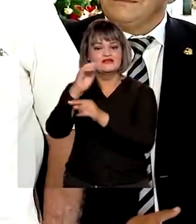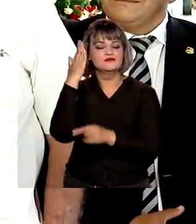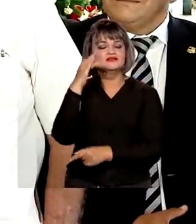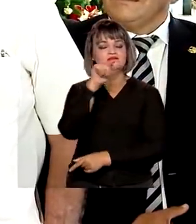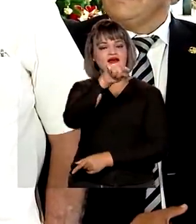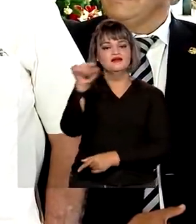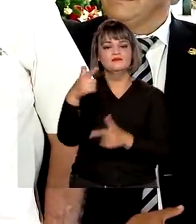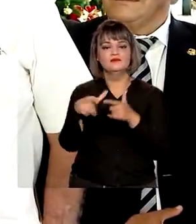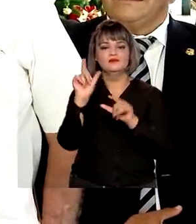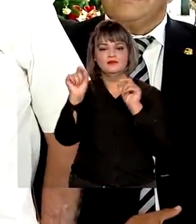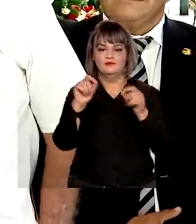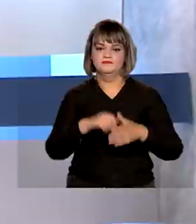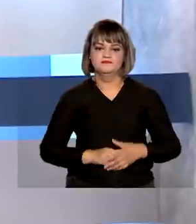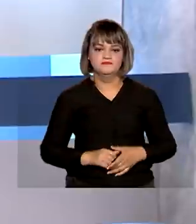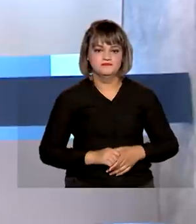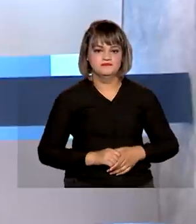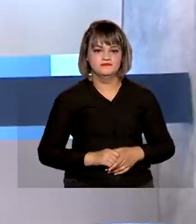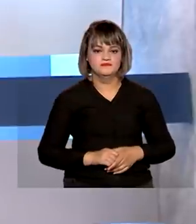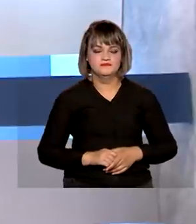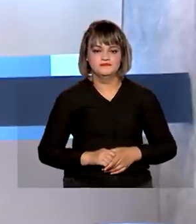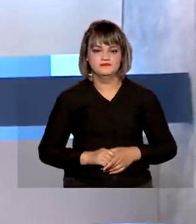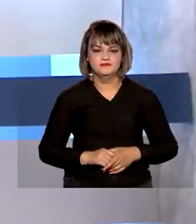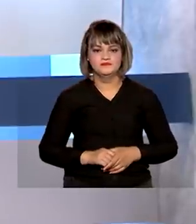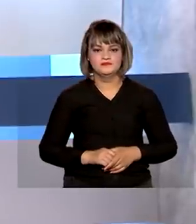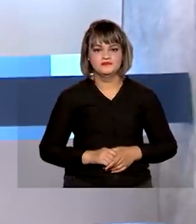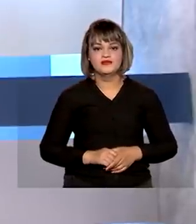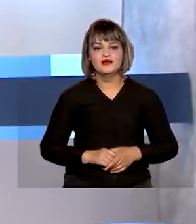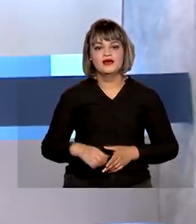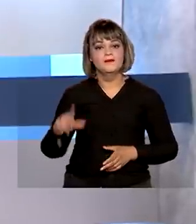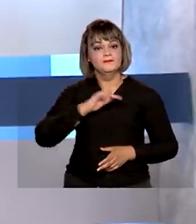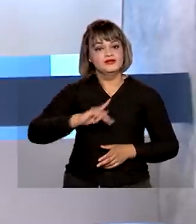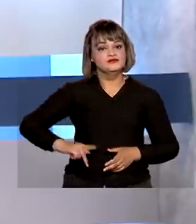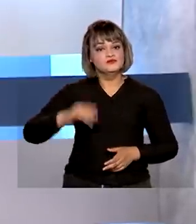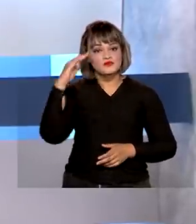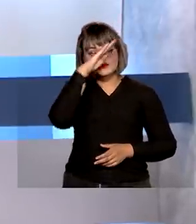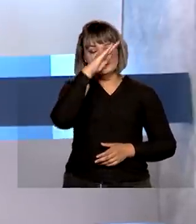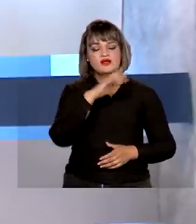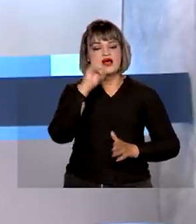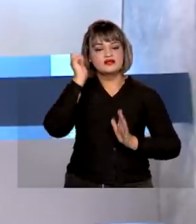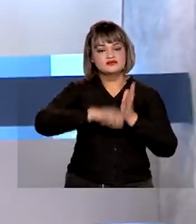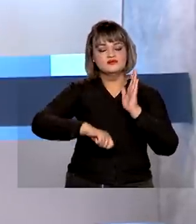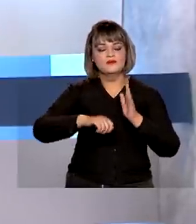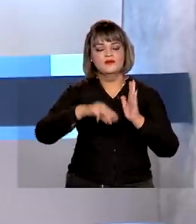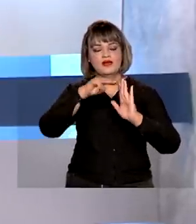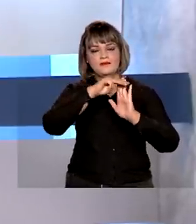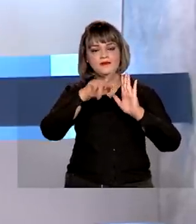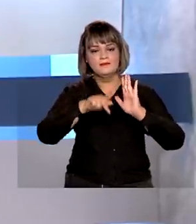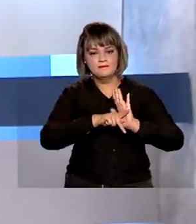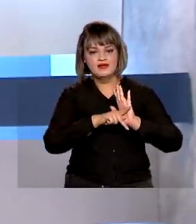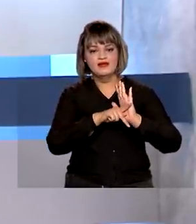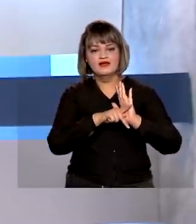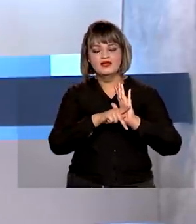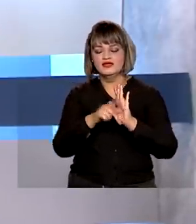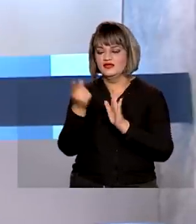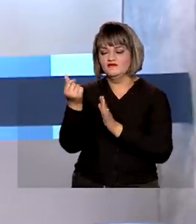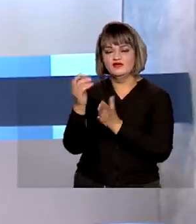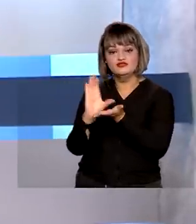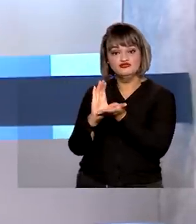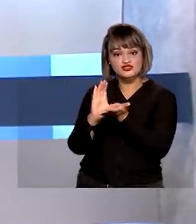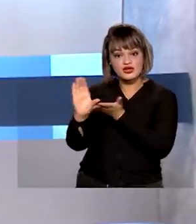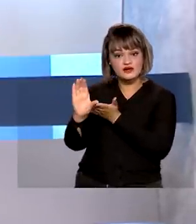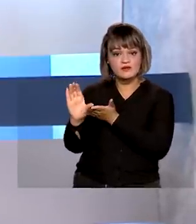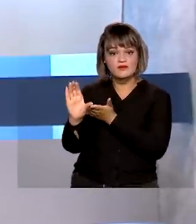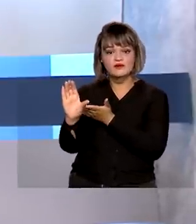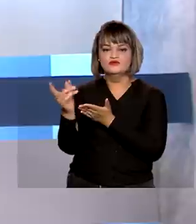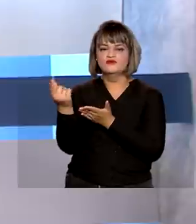problemas que o estado precisa e o presidente Jair bolsonaro assinou a medida provisória que destina um crédito